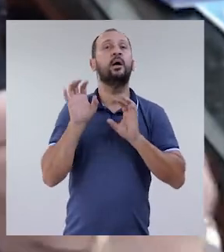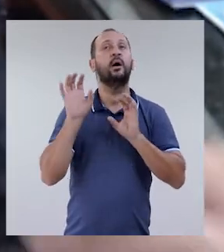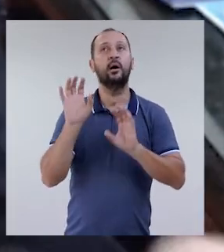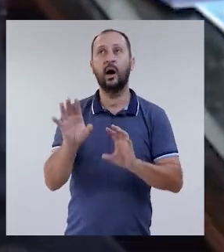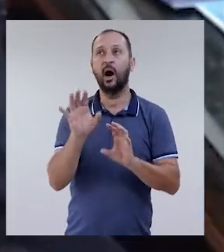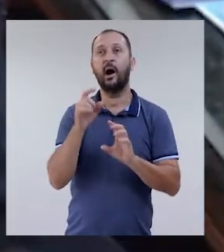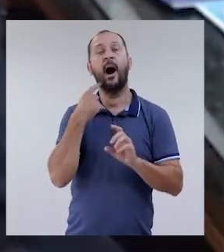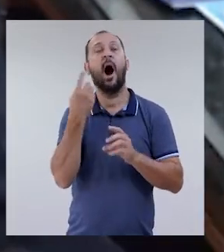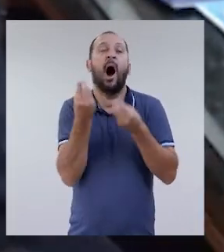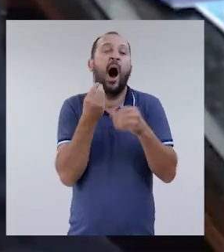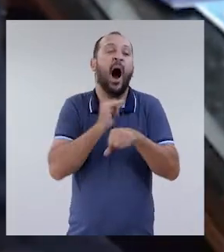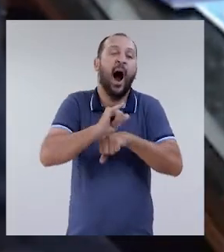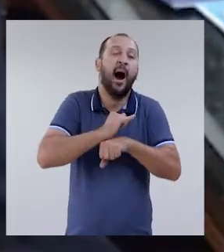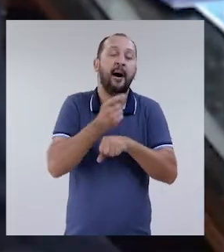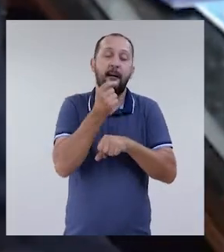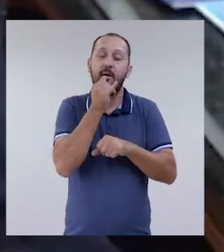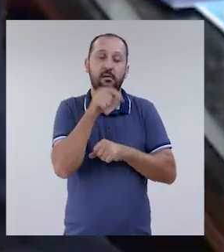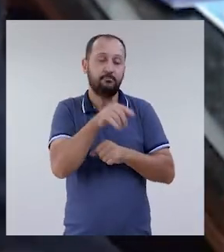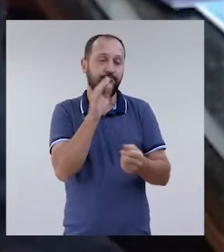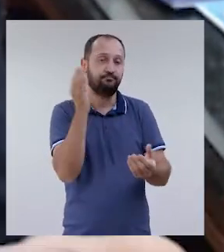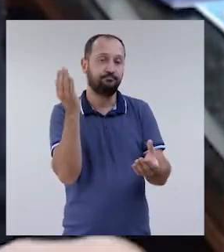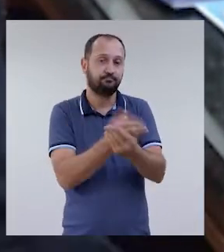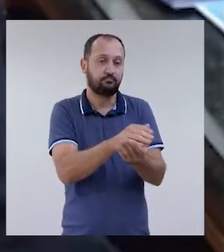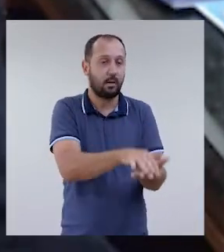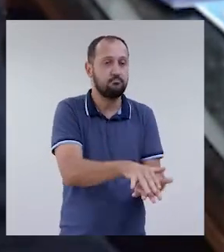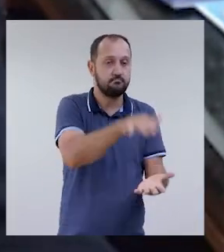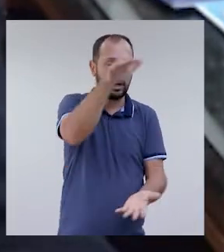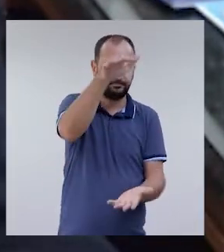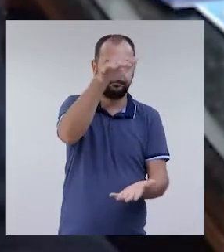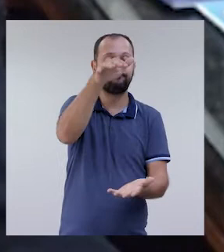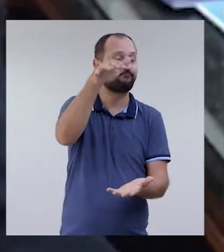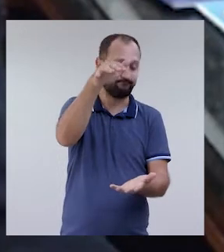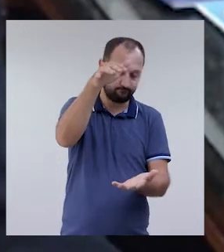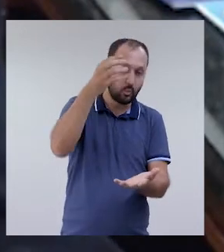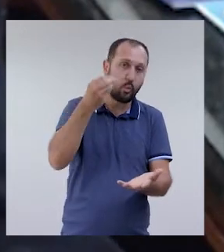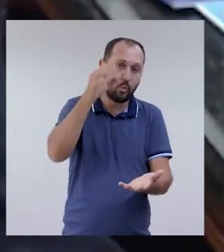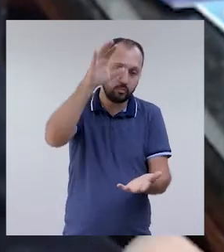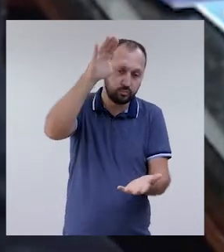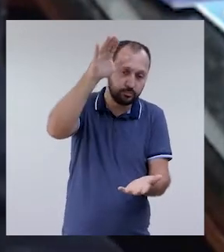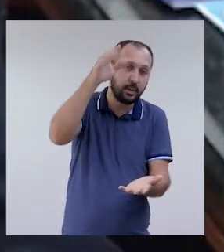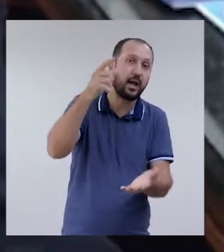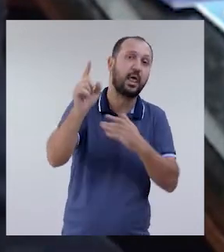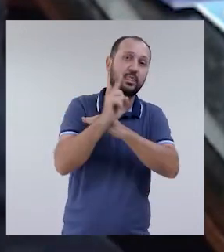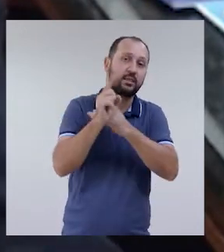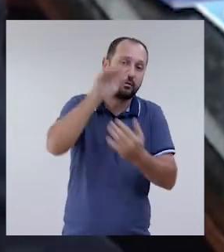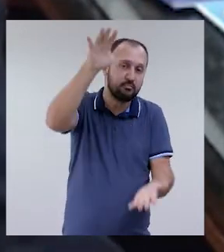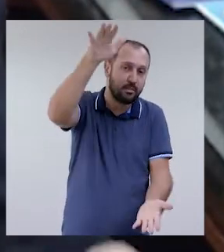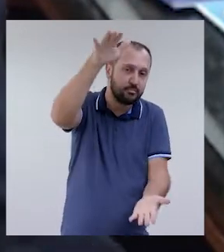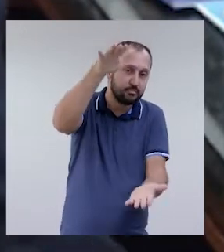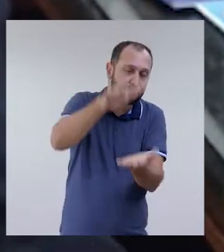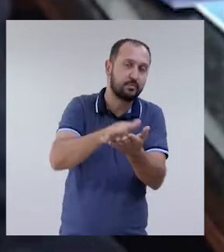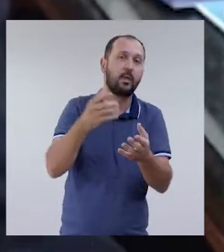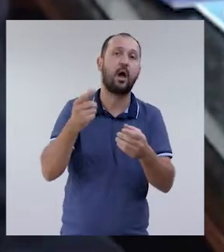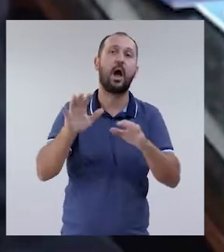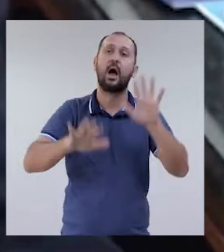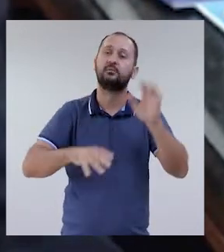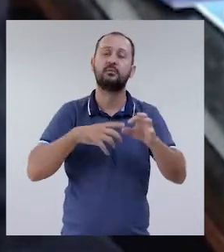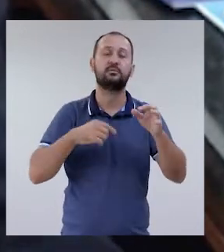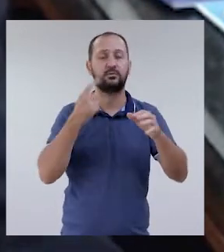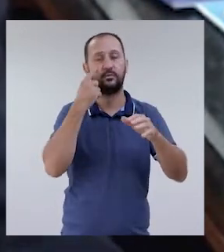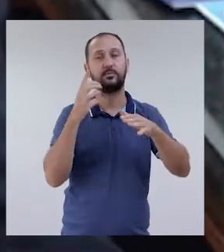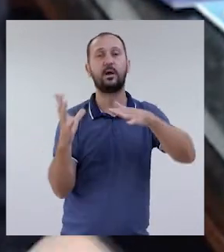uma alternativa para que esses processos tenham o seu andamento normal através de